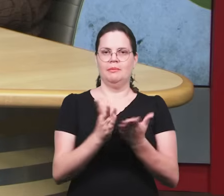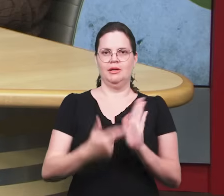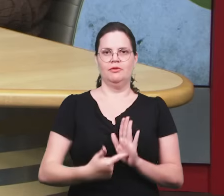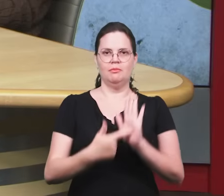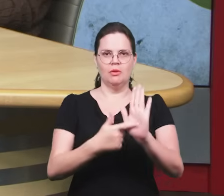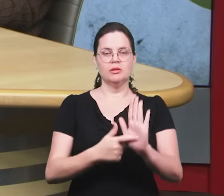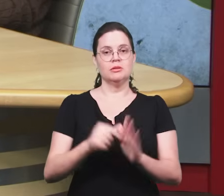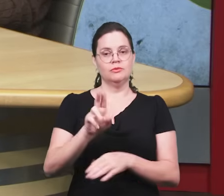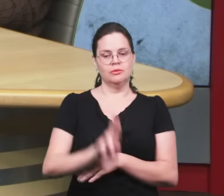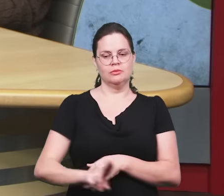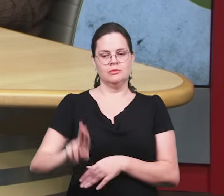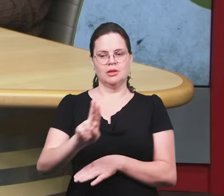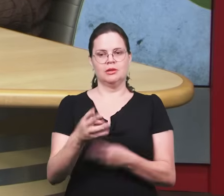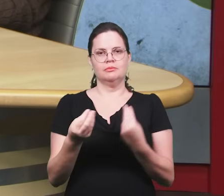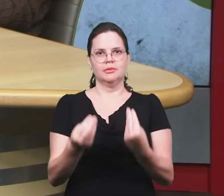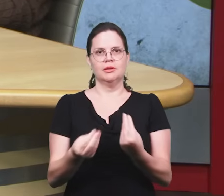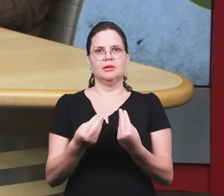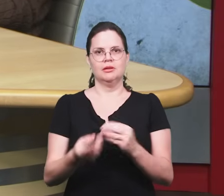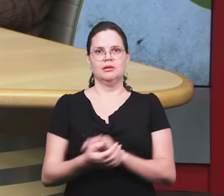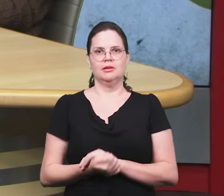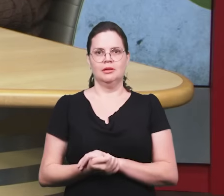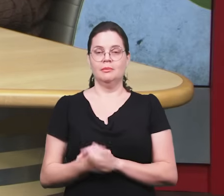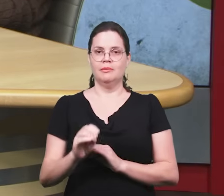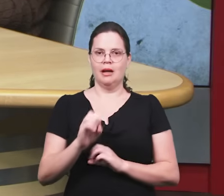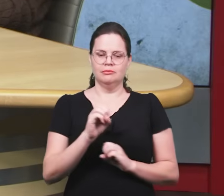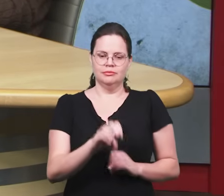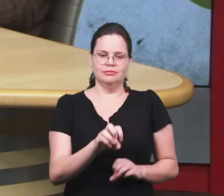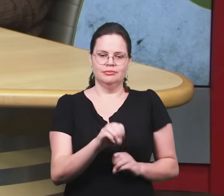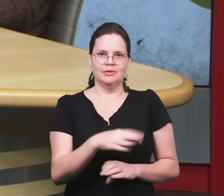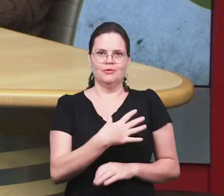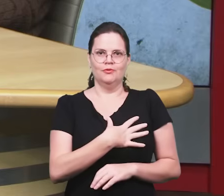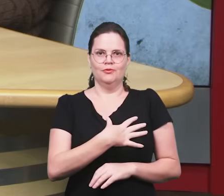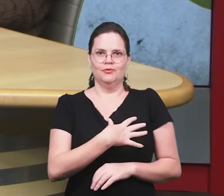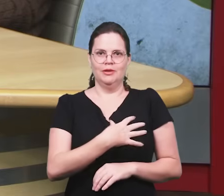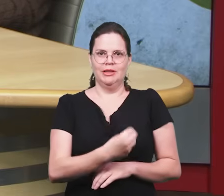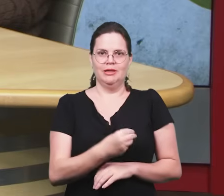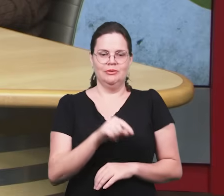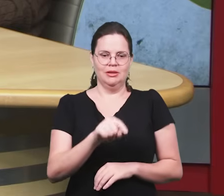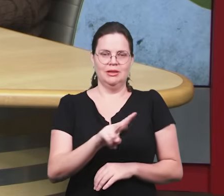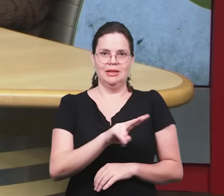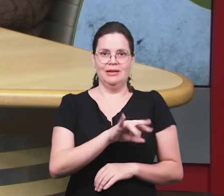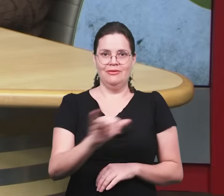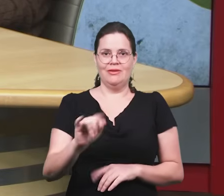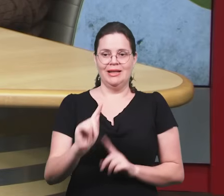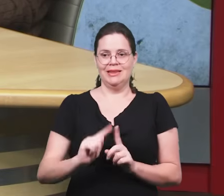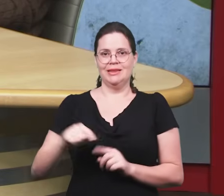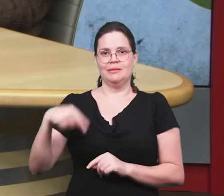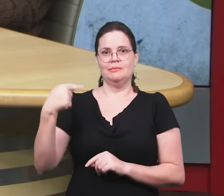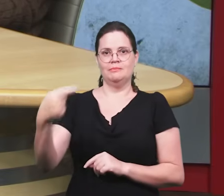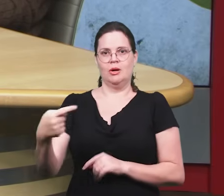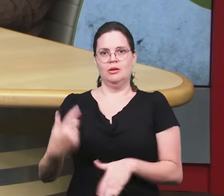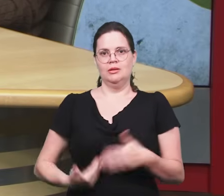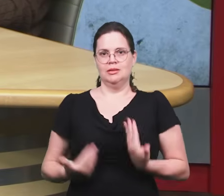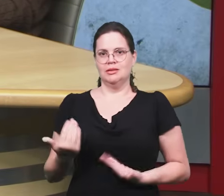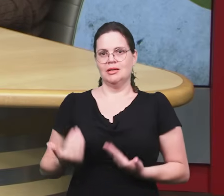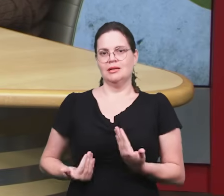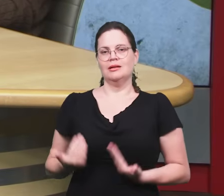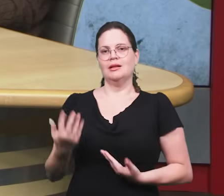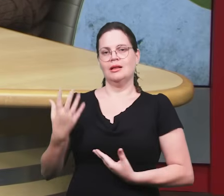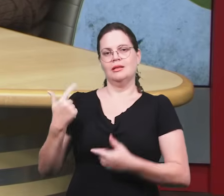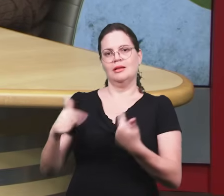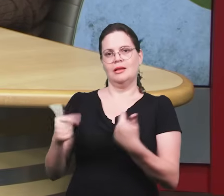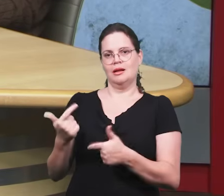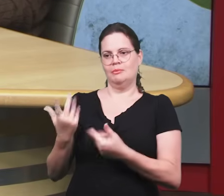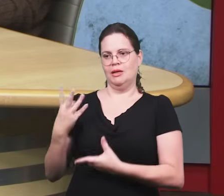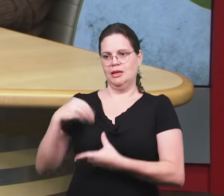para moldar um filho que queria servir na casa do